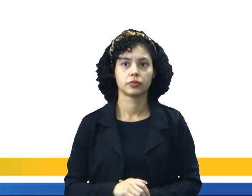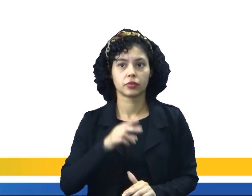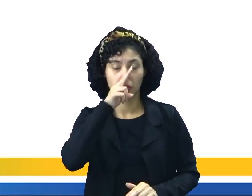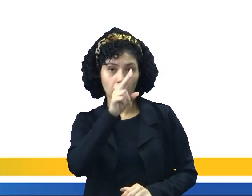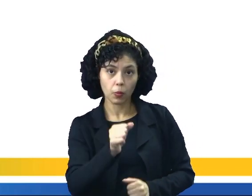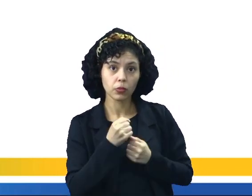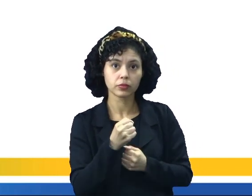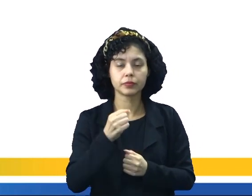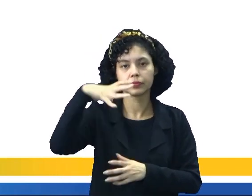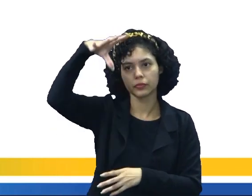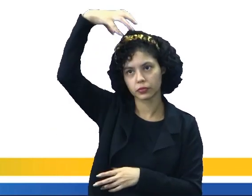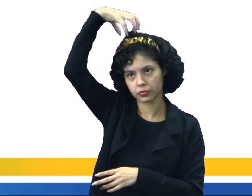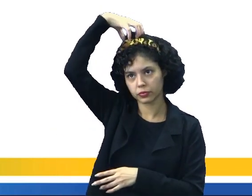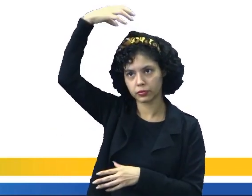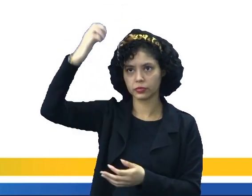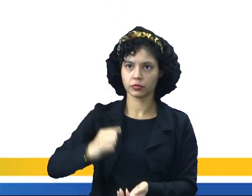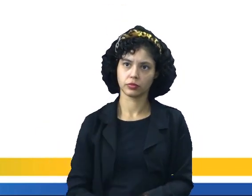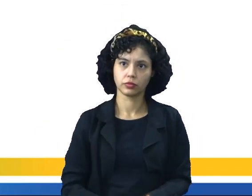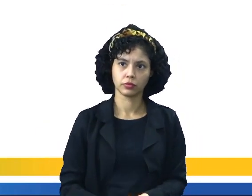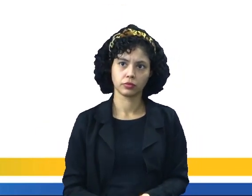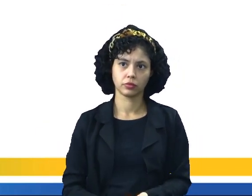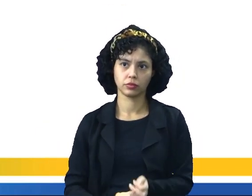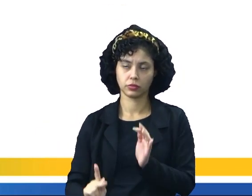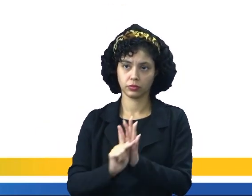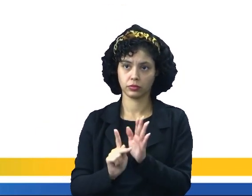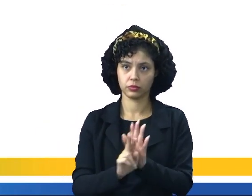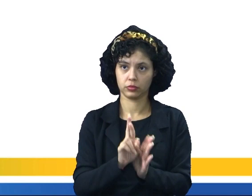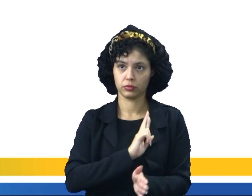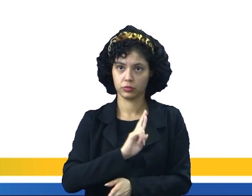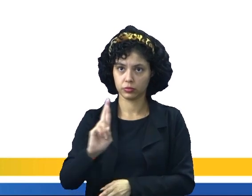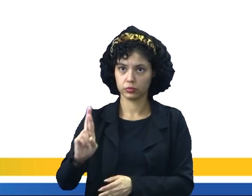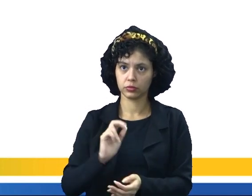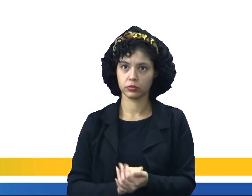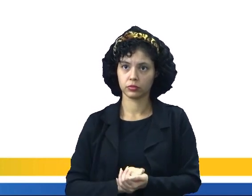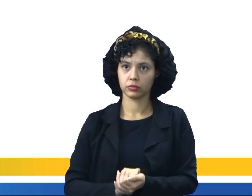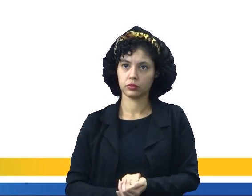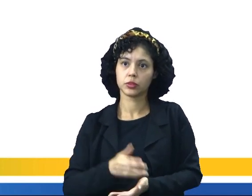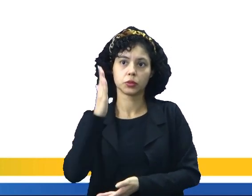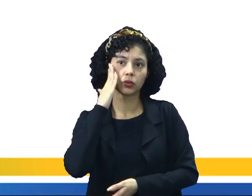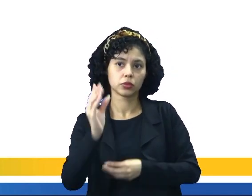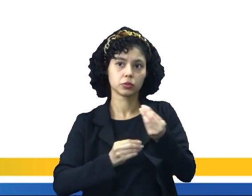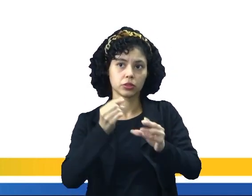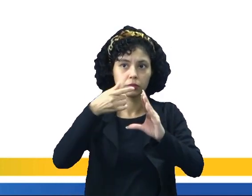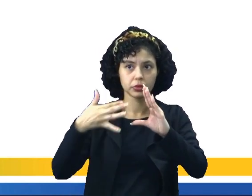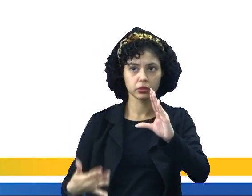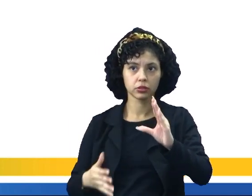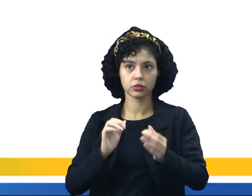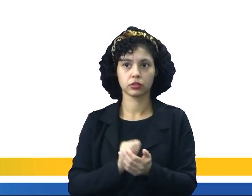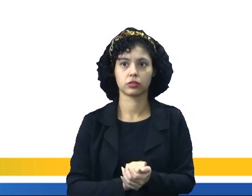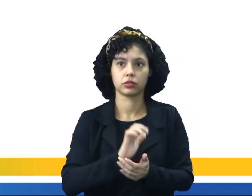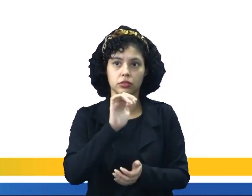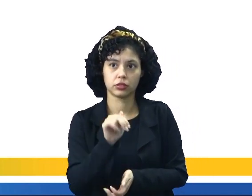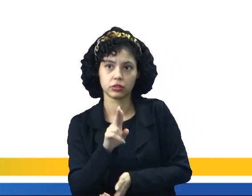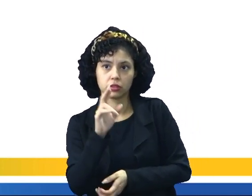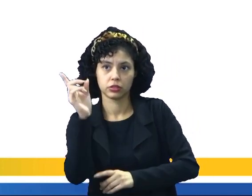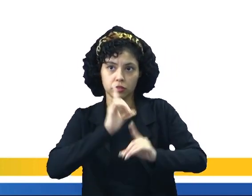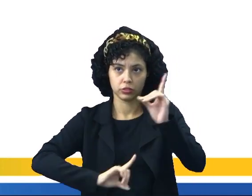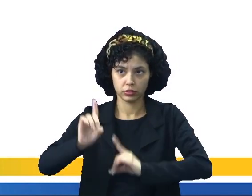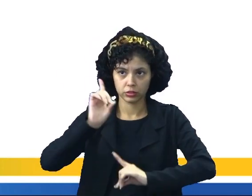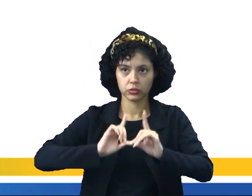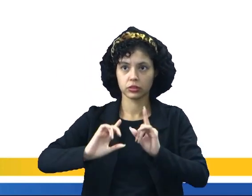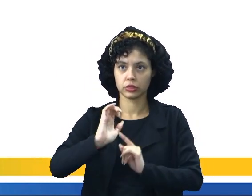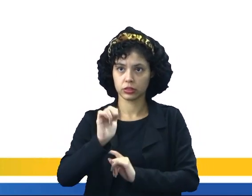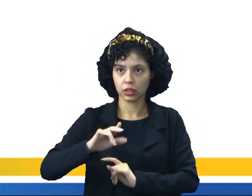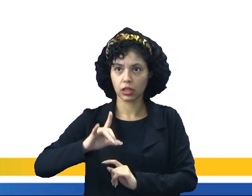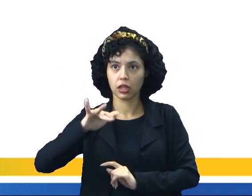Esse poder do rei, ele escorava-se na religião, ou seja, eles eram entendidos como uma espécie, né, de Deus